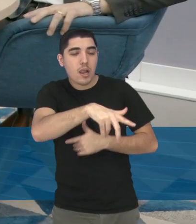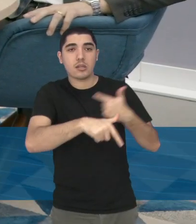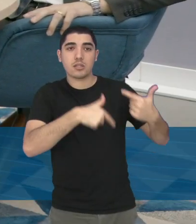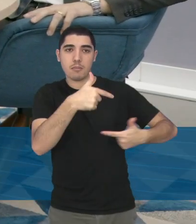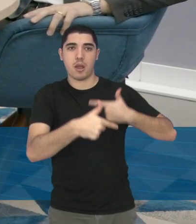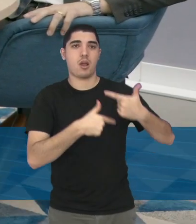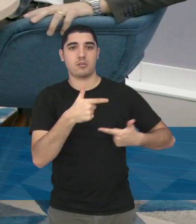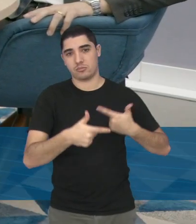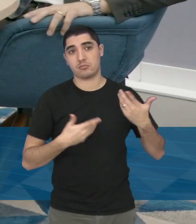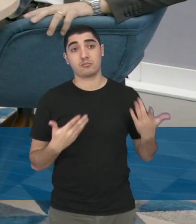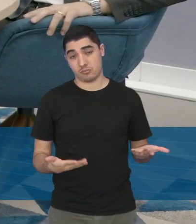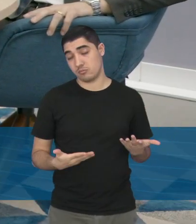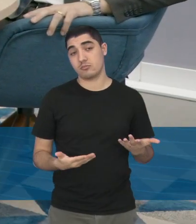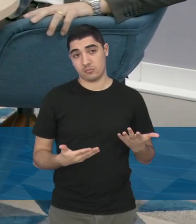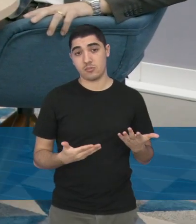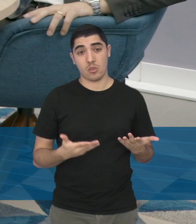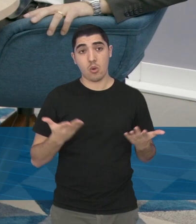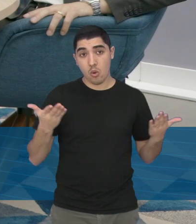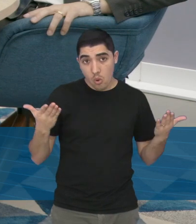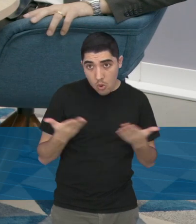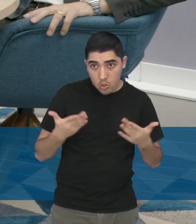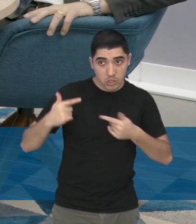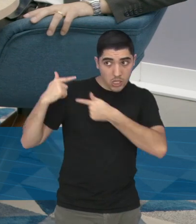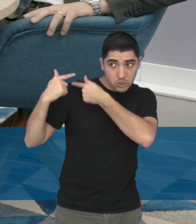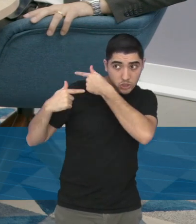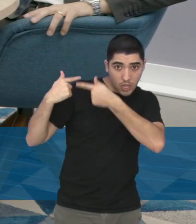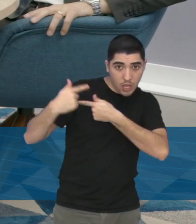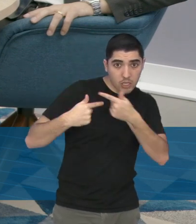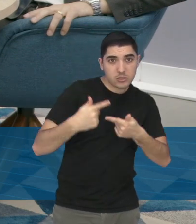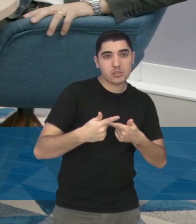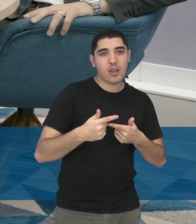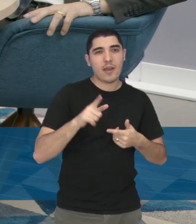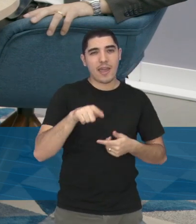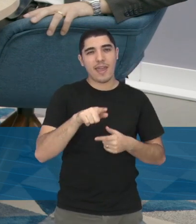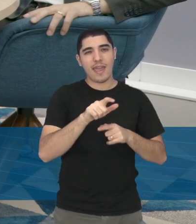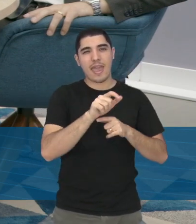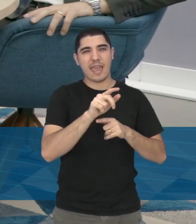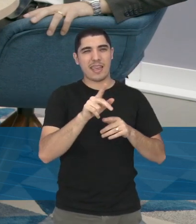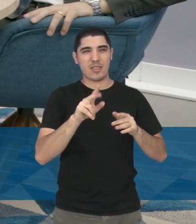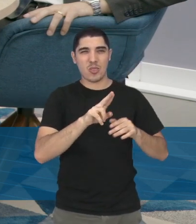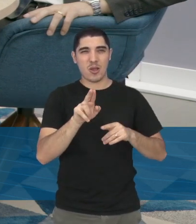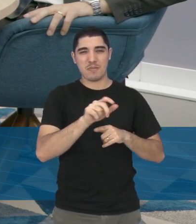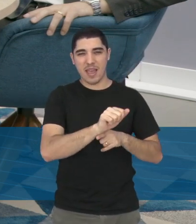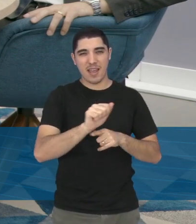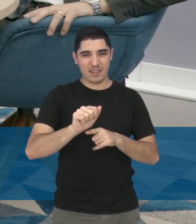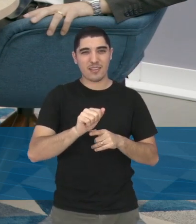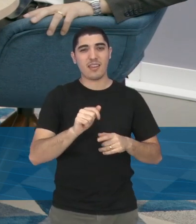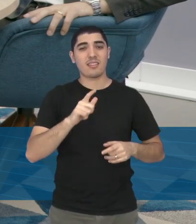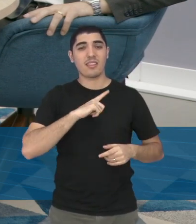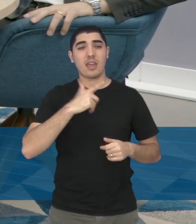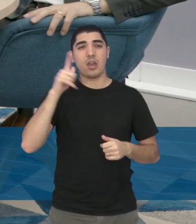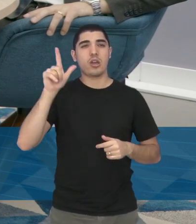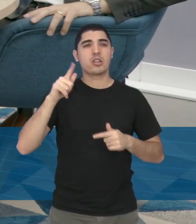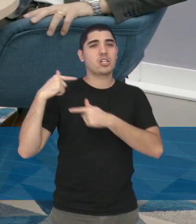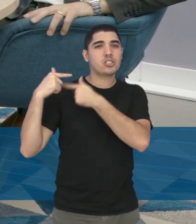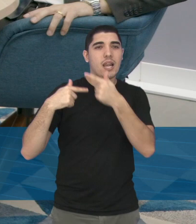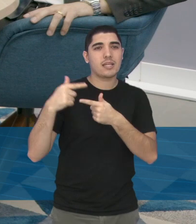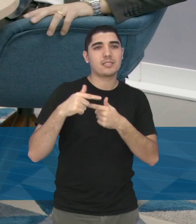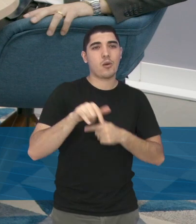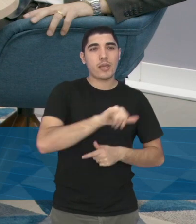Porque a geração que nós estamos vivendo hoje é a geração AA, né? Você pega o pessoal da geração Y, da geração